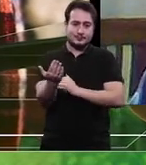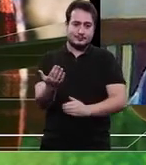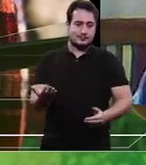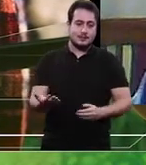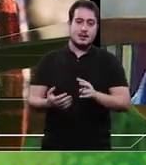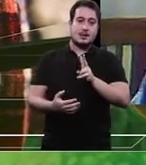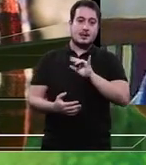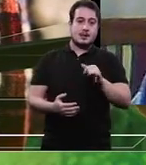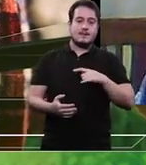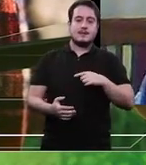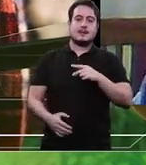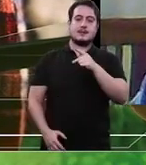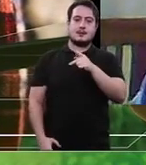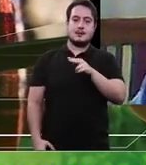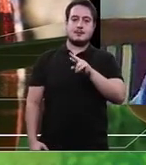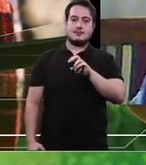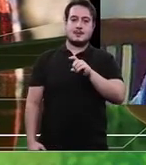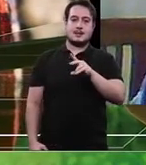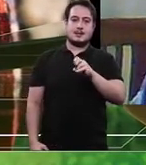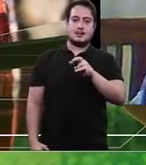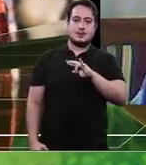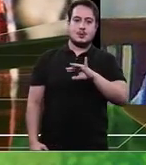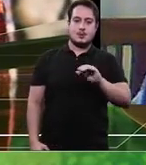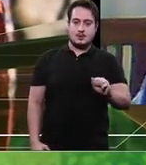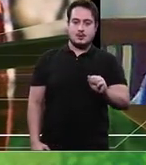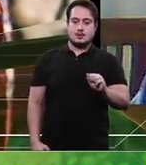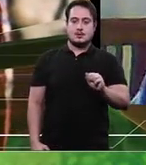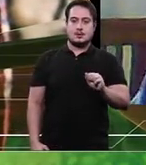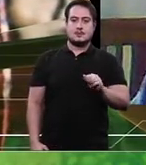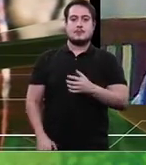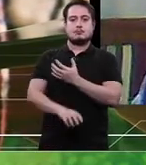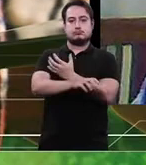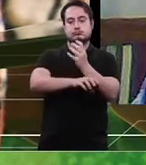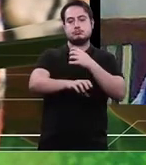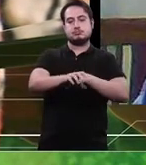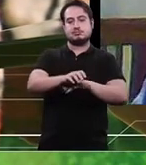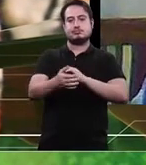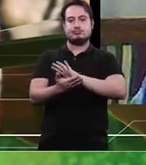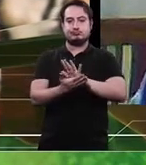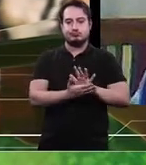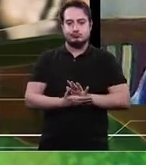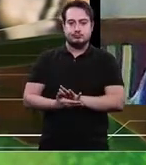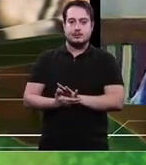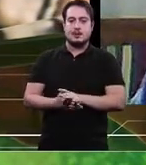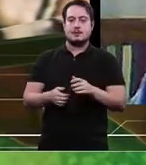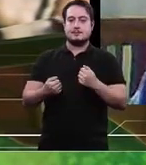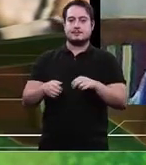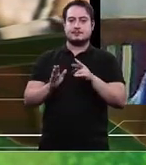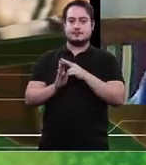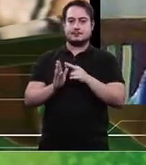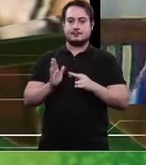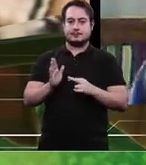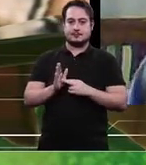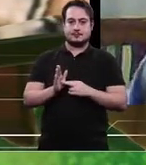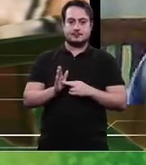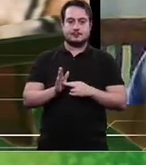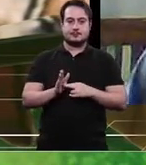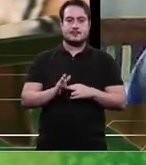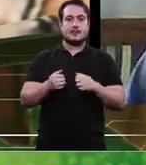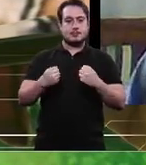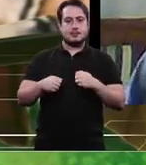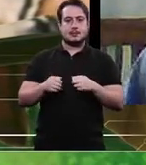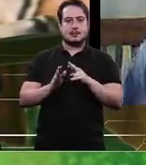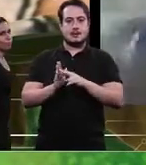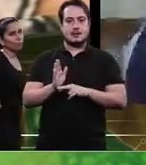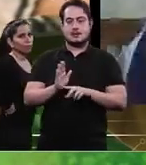ser predatória na área de recursos naturais. A gente precisa regulamentar as leis que a gente ainda não conseguiu regulamentar